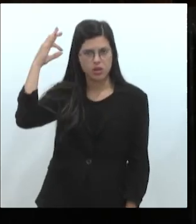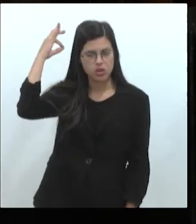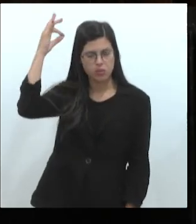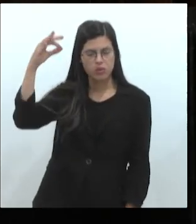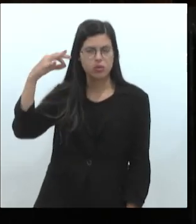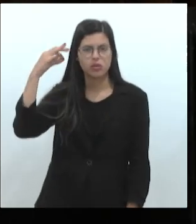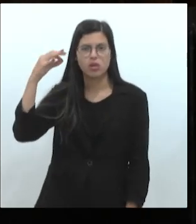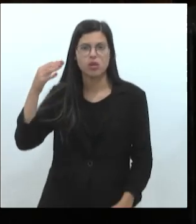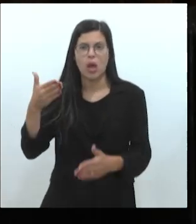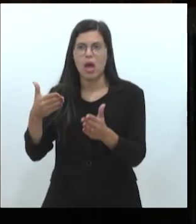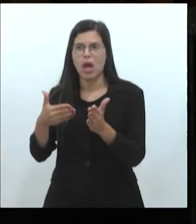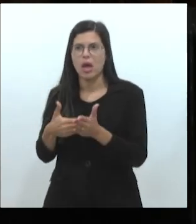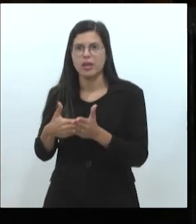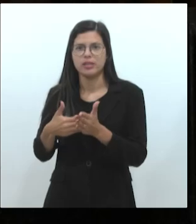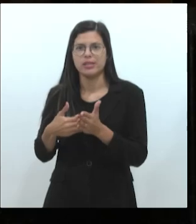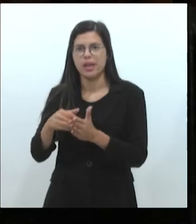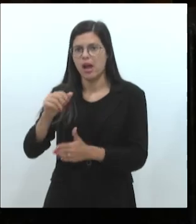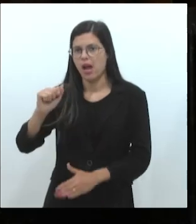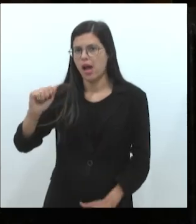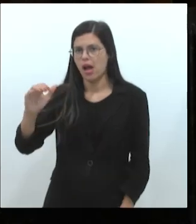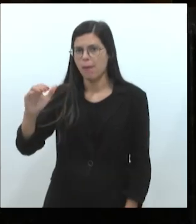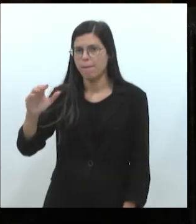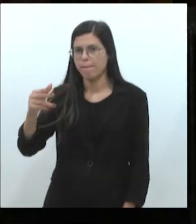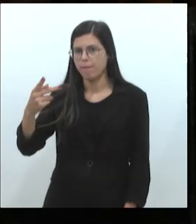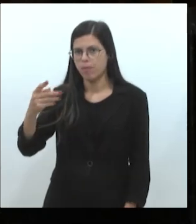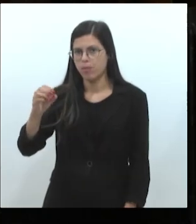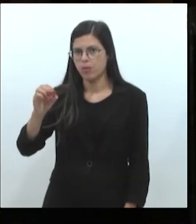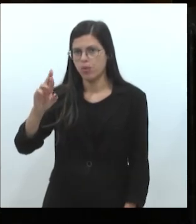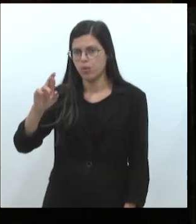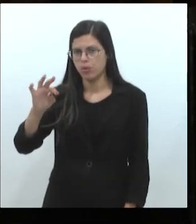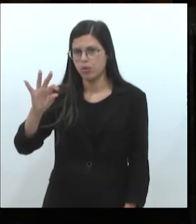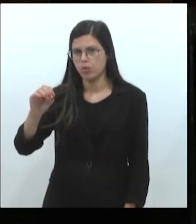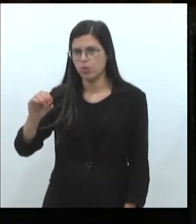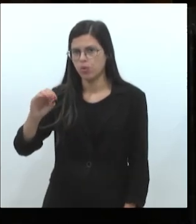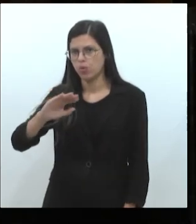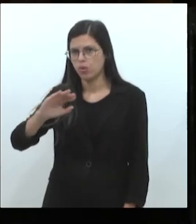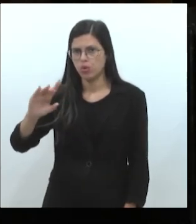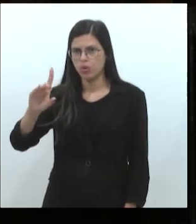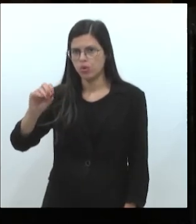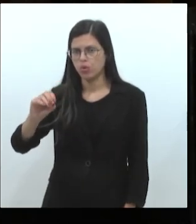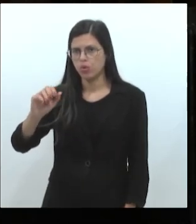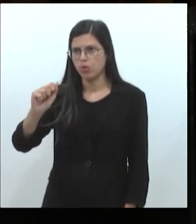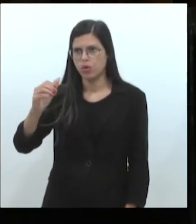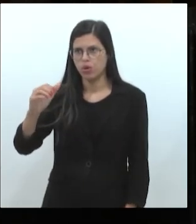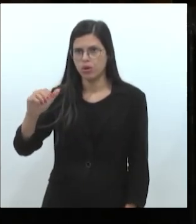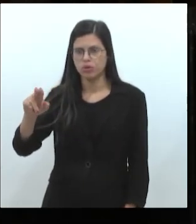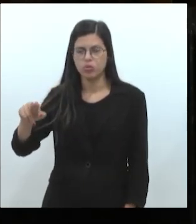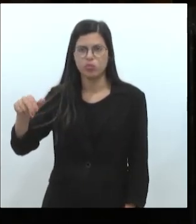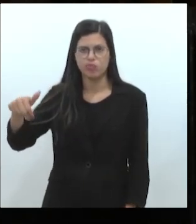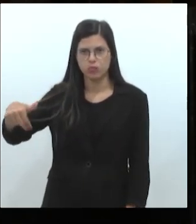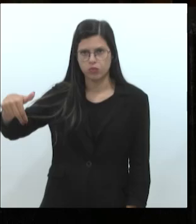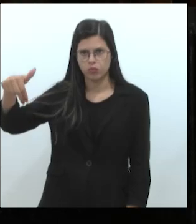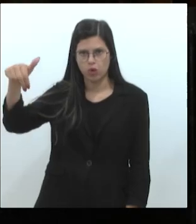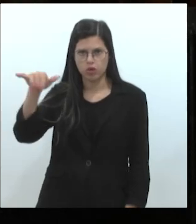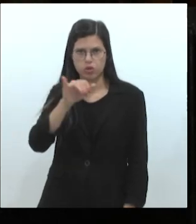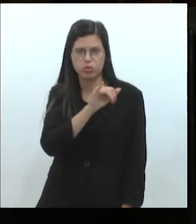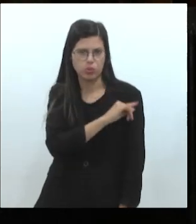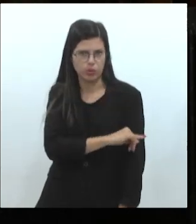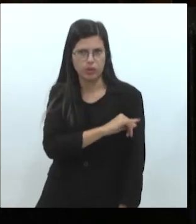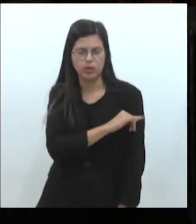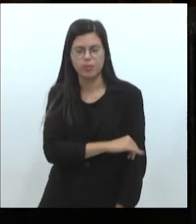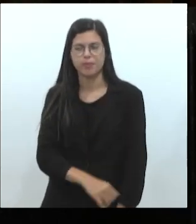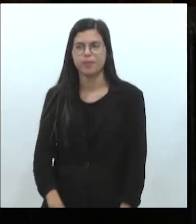Açu, aqui no estado do Rio de Janeiro, lá no norte fluminense.